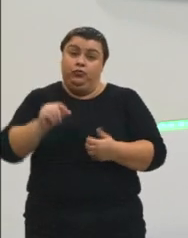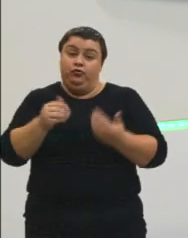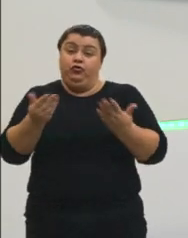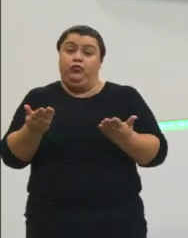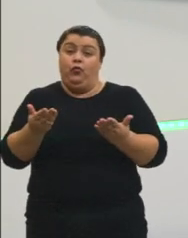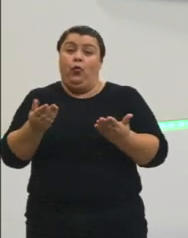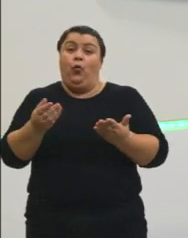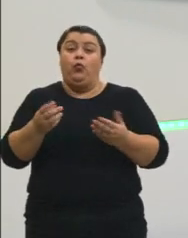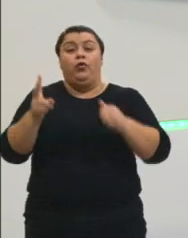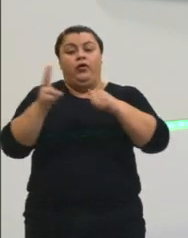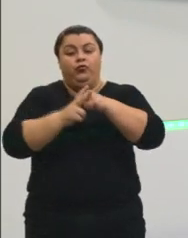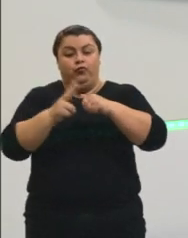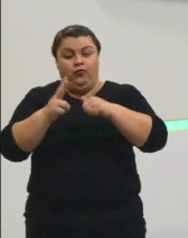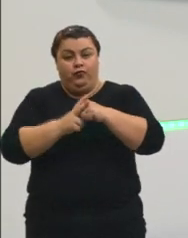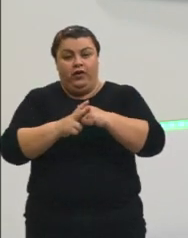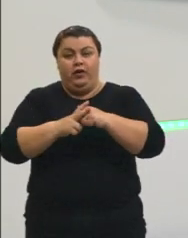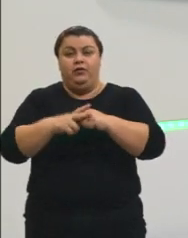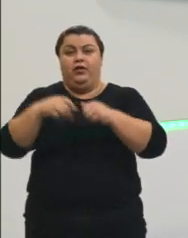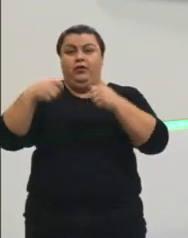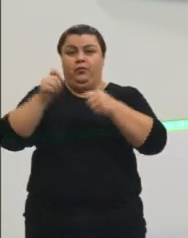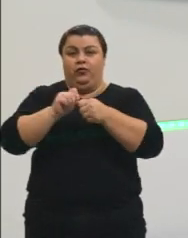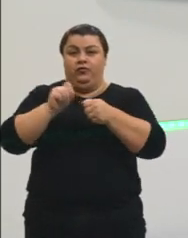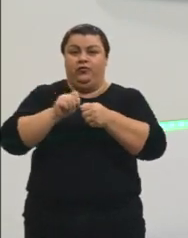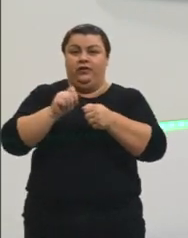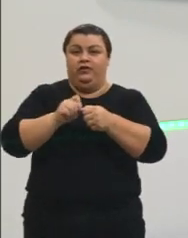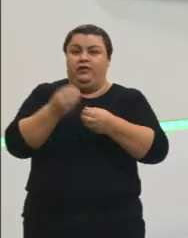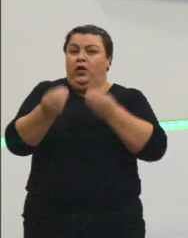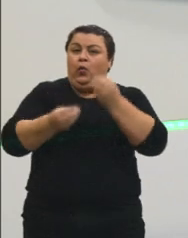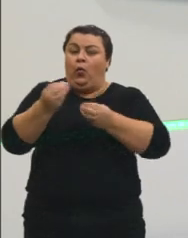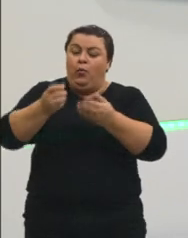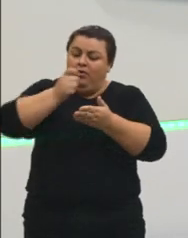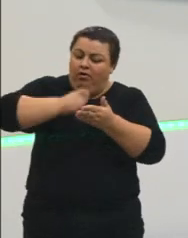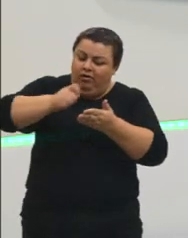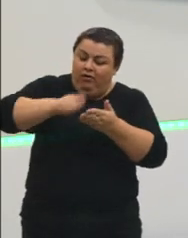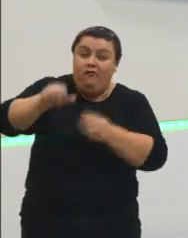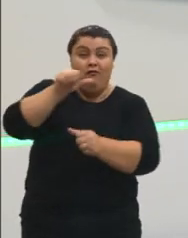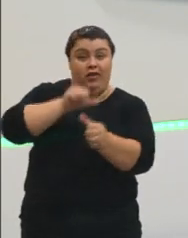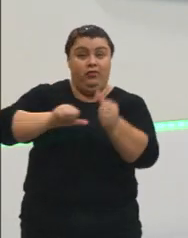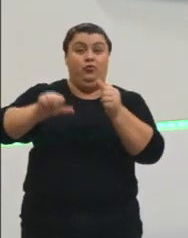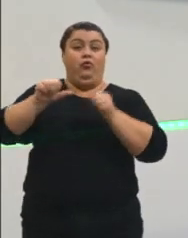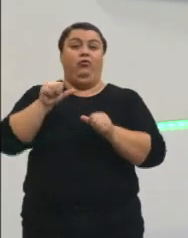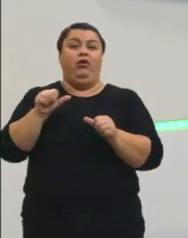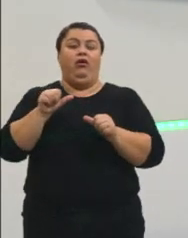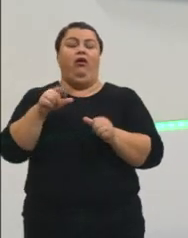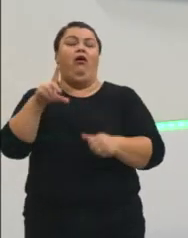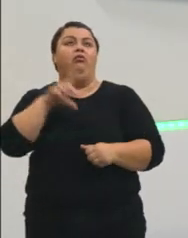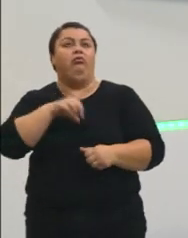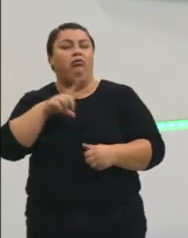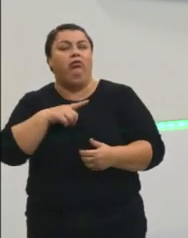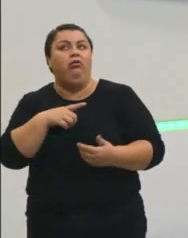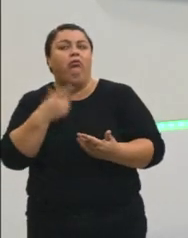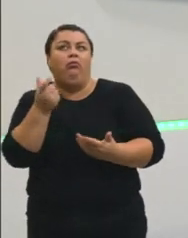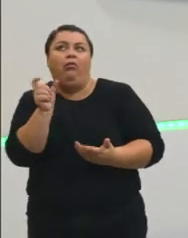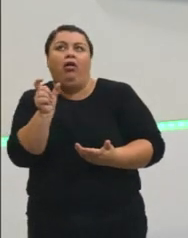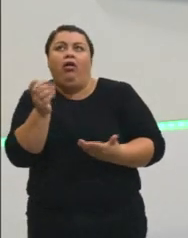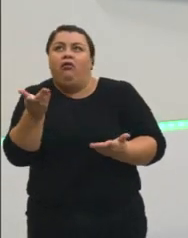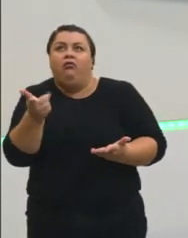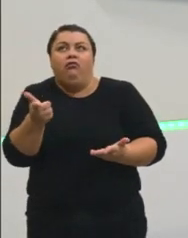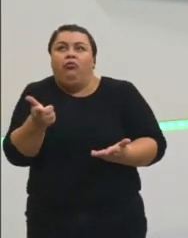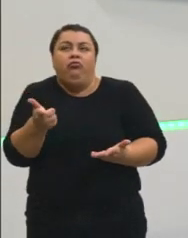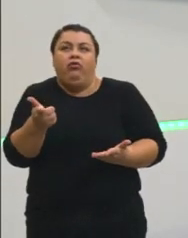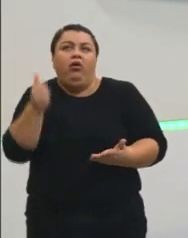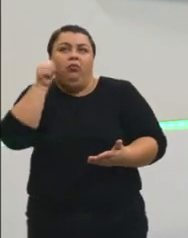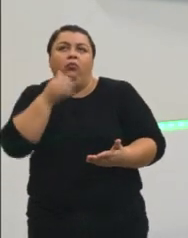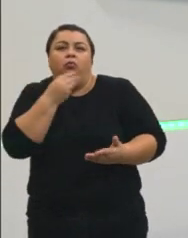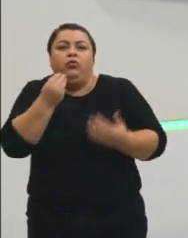ela pode ser conjugada né ela vai mudar a maneira como ela escrita a tem palavras que não tem feminino e